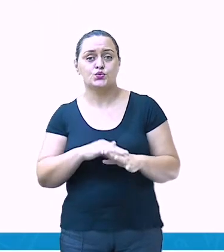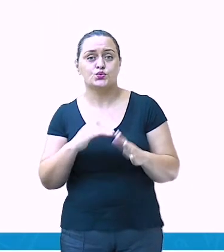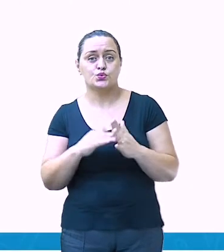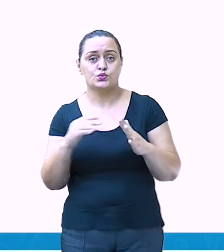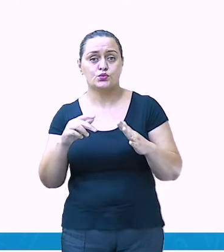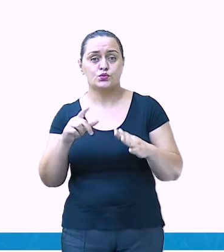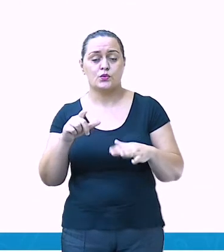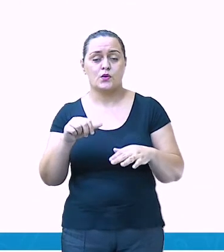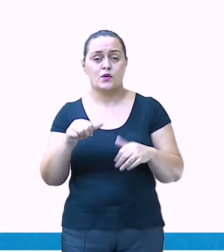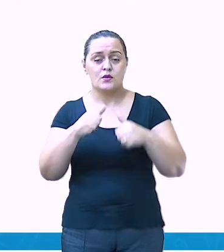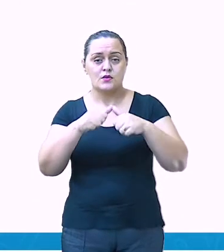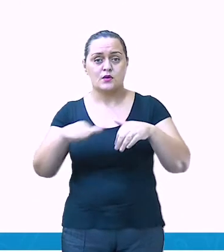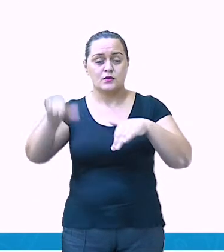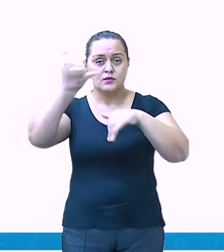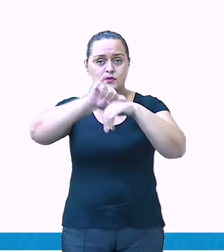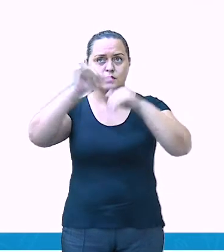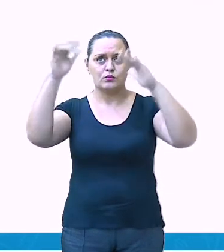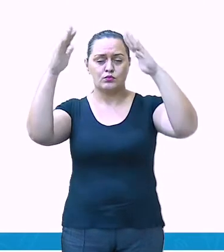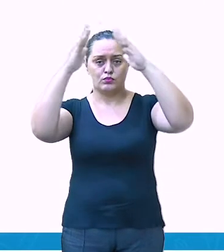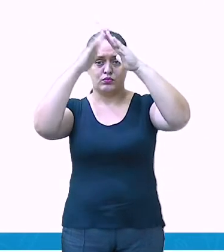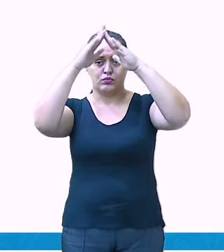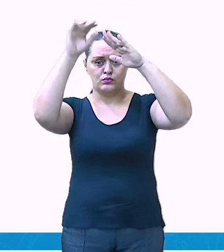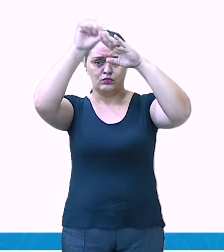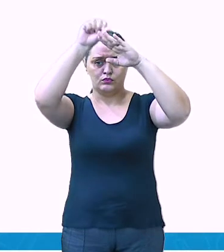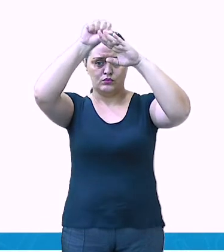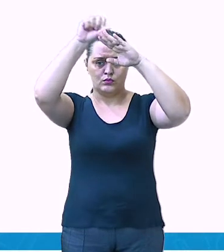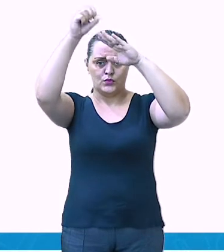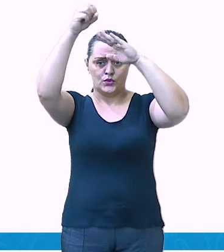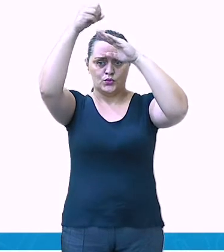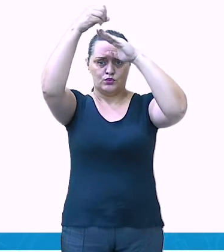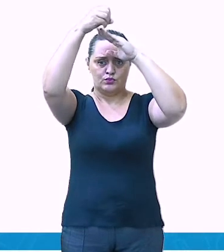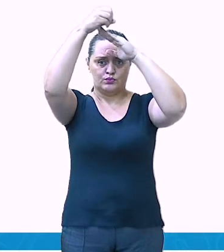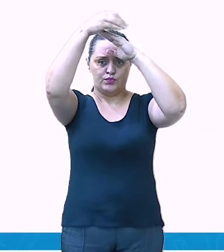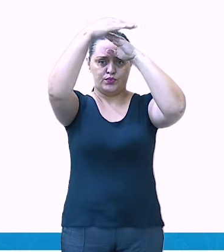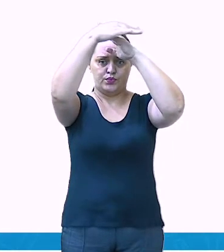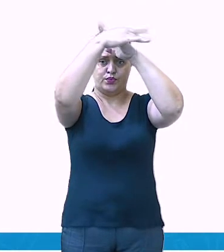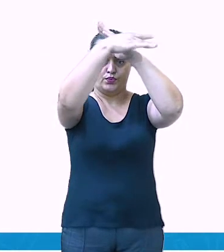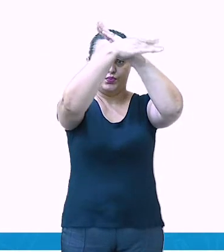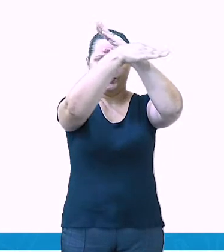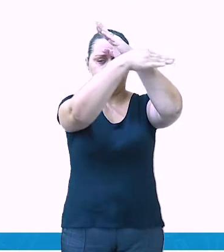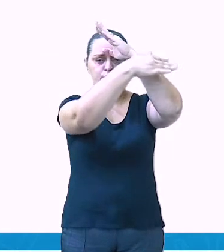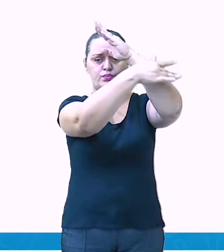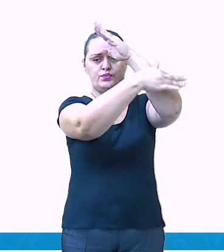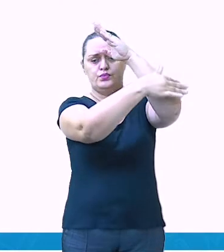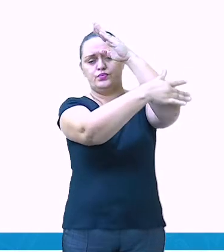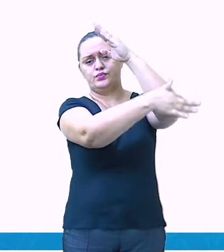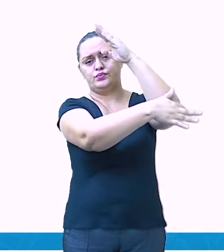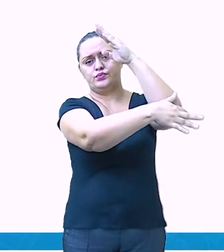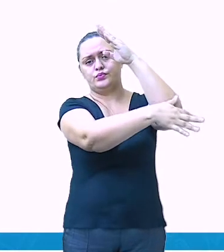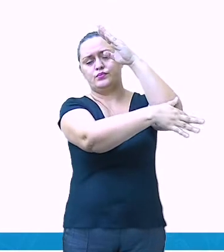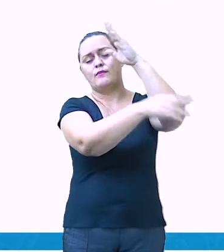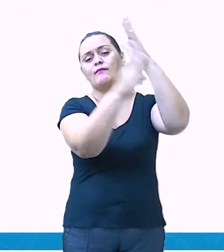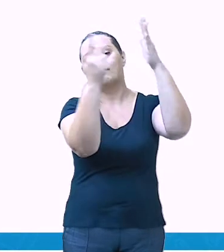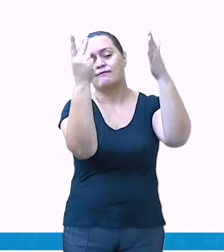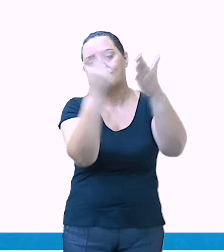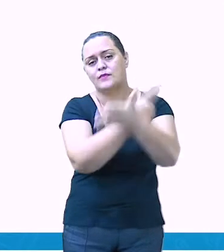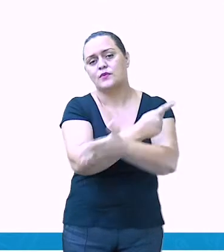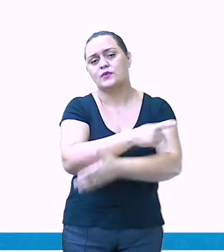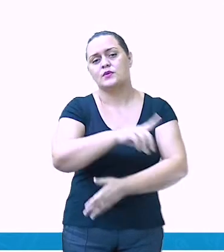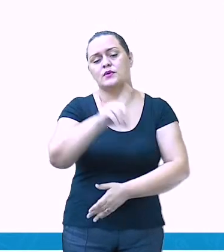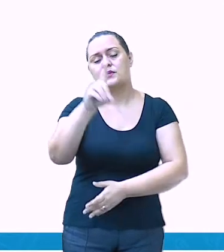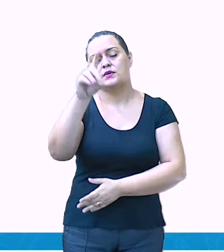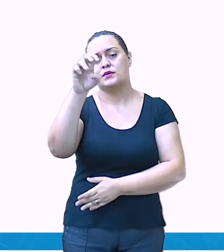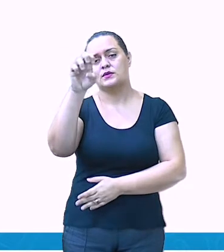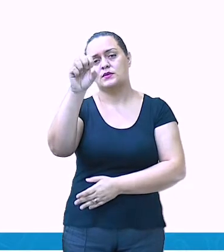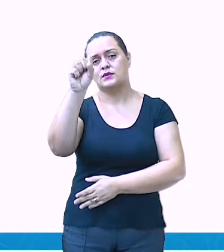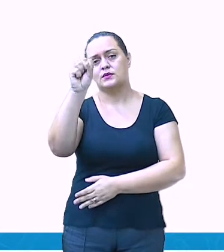se desloca e traz esse material para a parte baixa, eu digo que aconteceu um